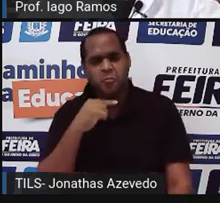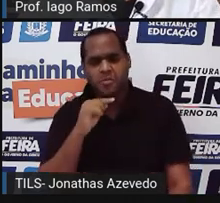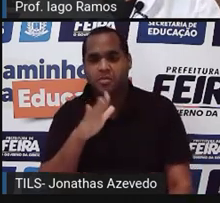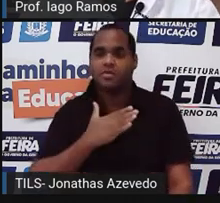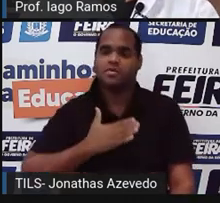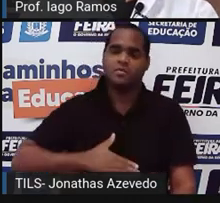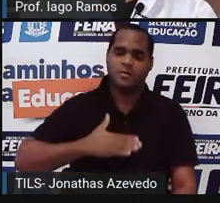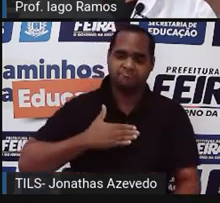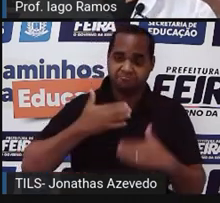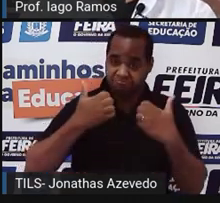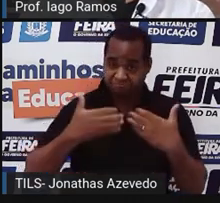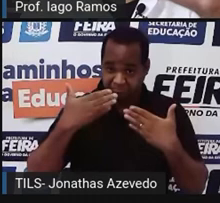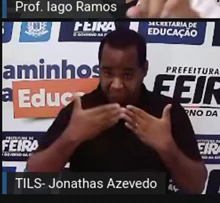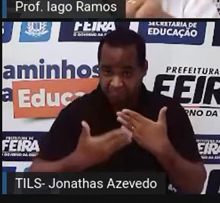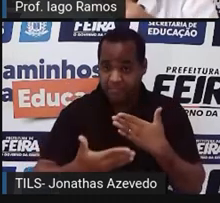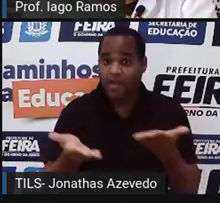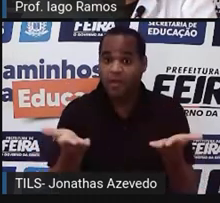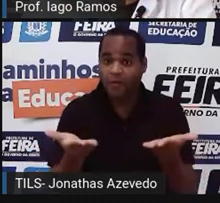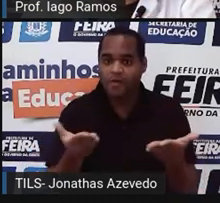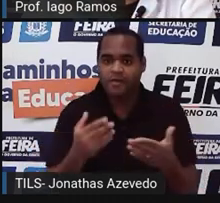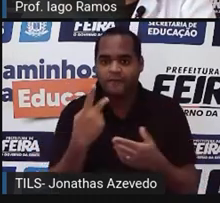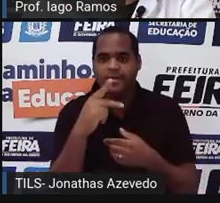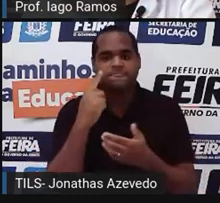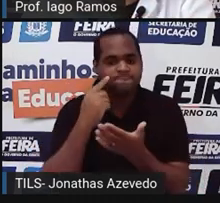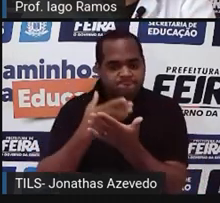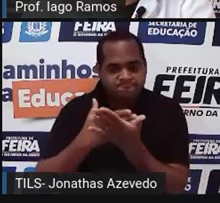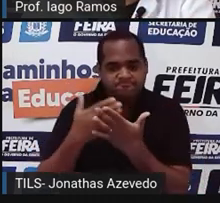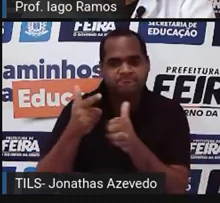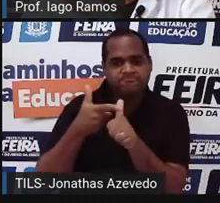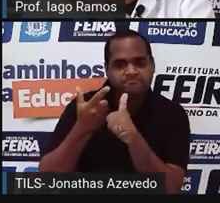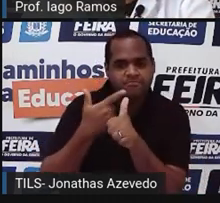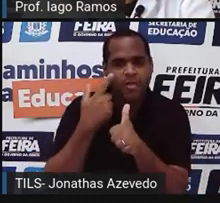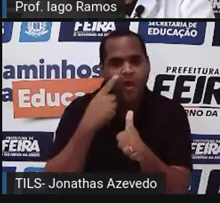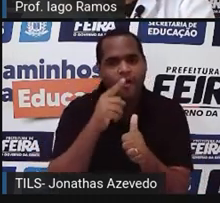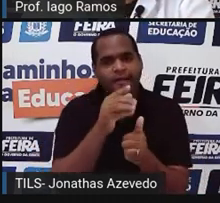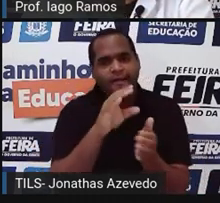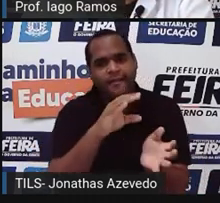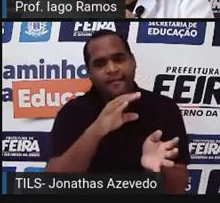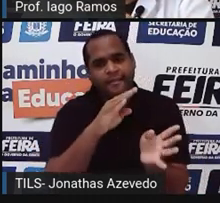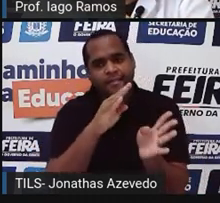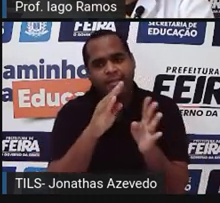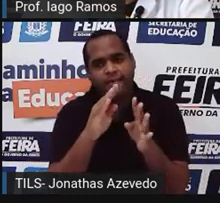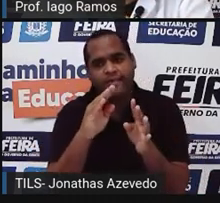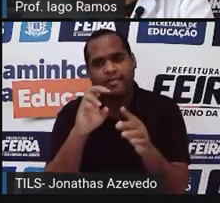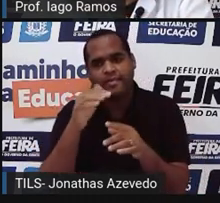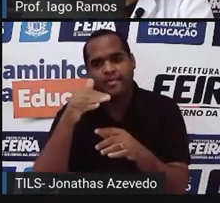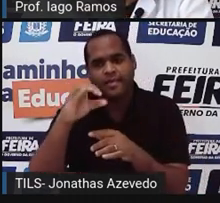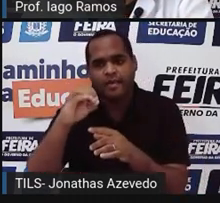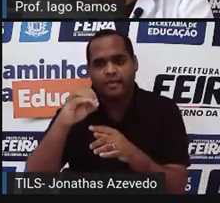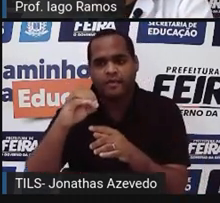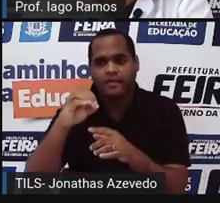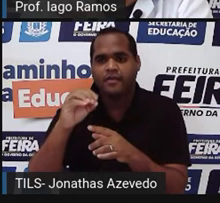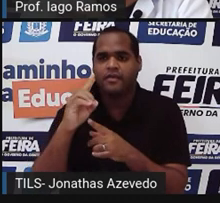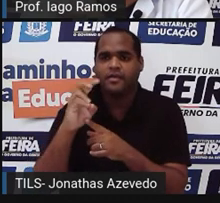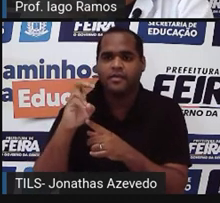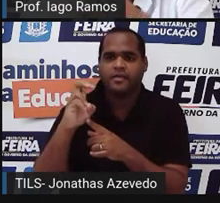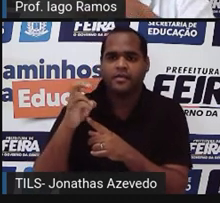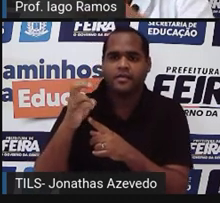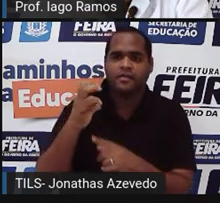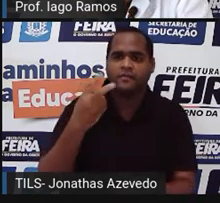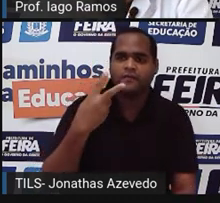Calma. Vai acontecer agora, ó. Vou começar a mexer ali, ó, mudando o ângulo, ó, de 5 em 5, ó, 10,